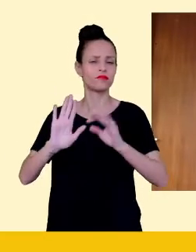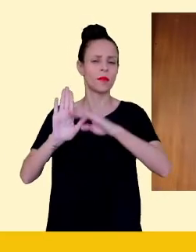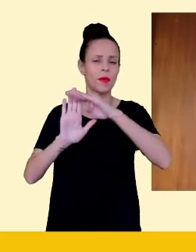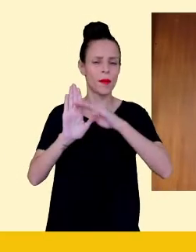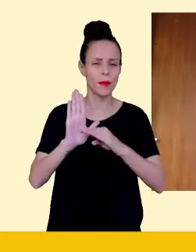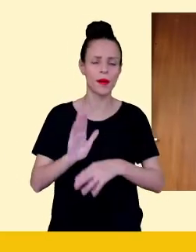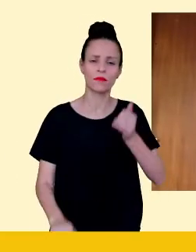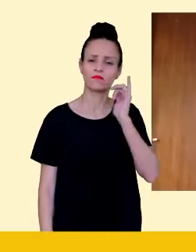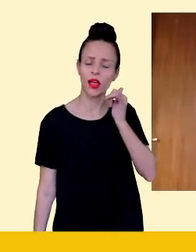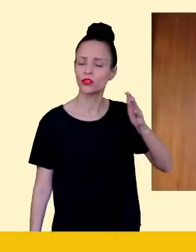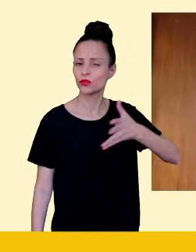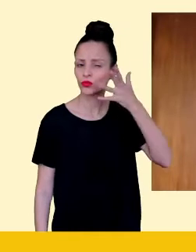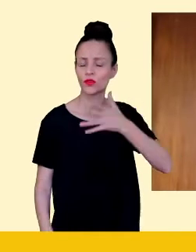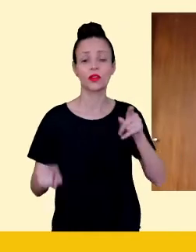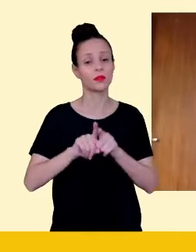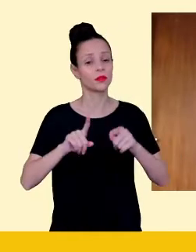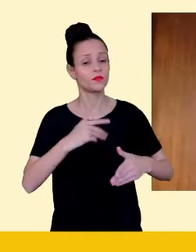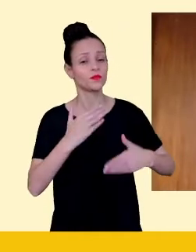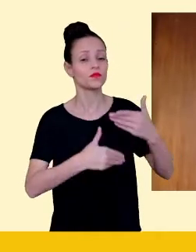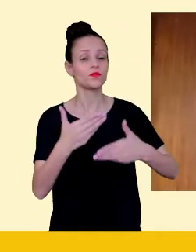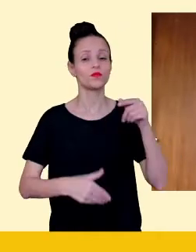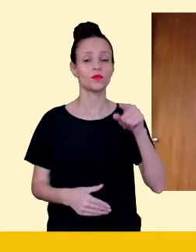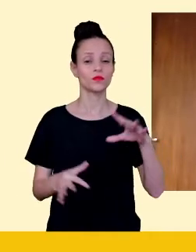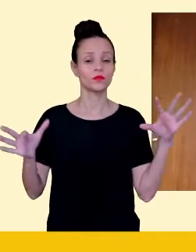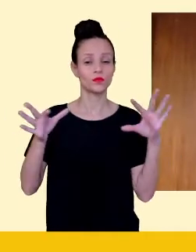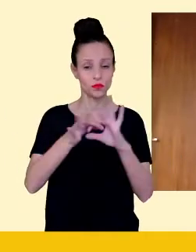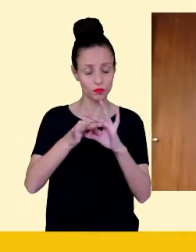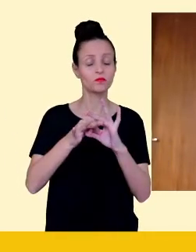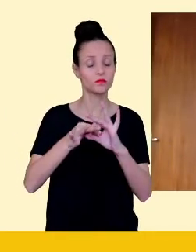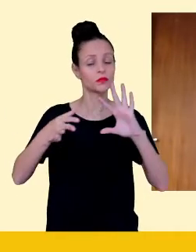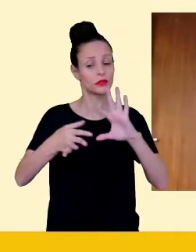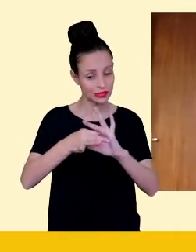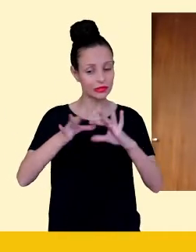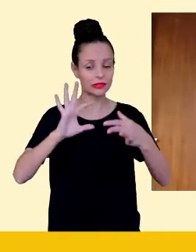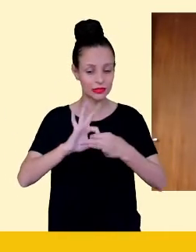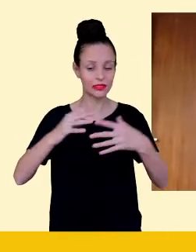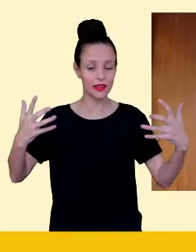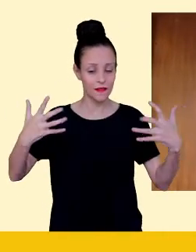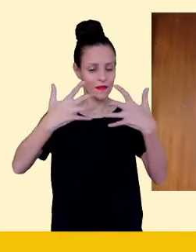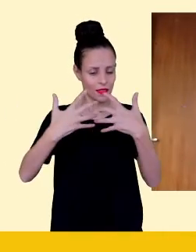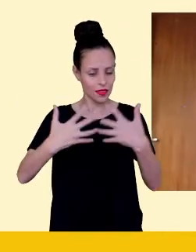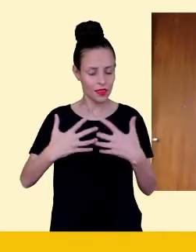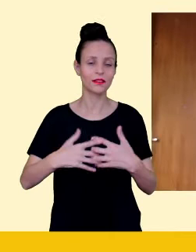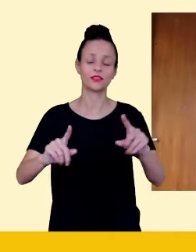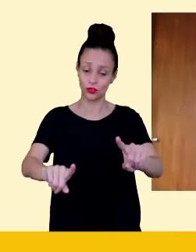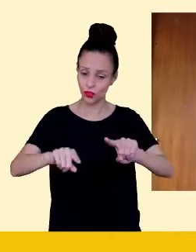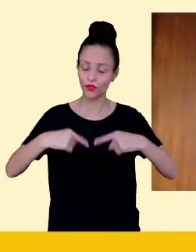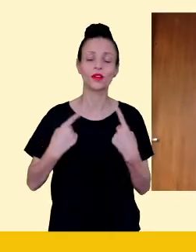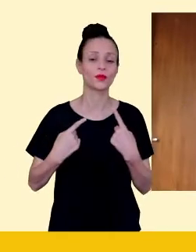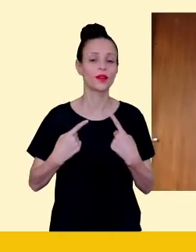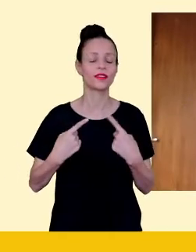ordenação narrativa e discursiva mesmo, num processo tão intrincado ou mesmo difícil,